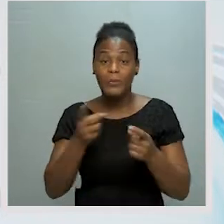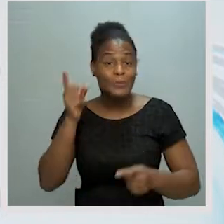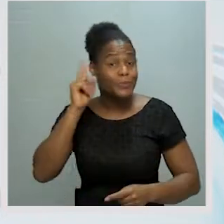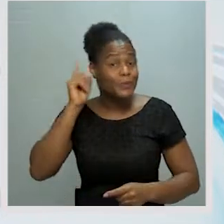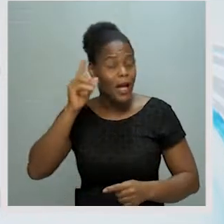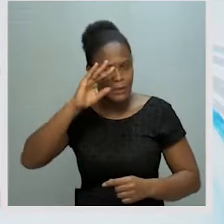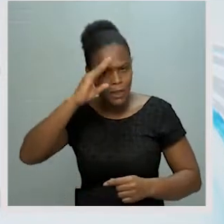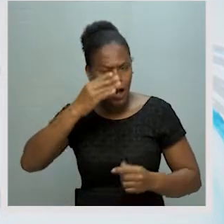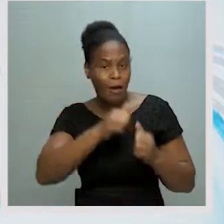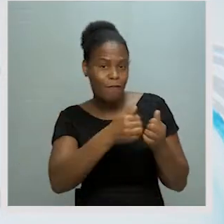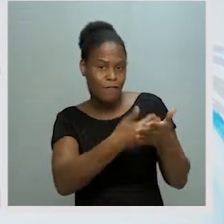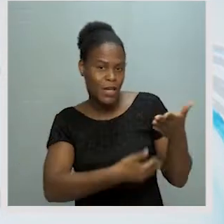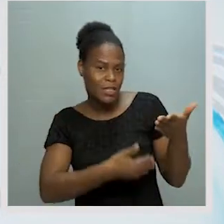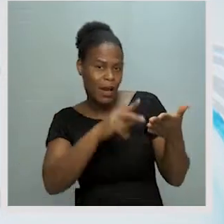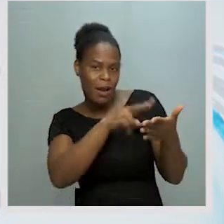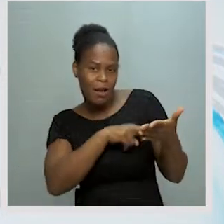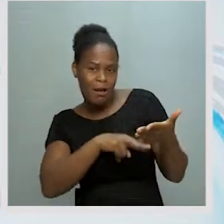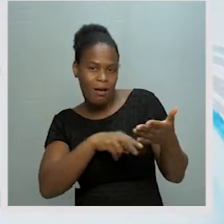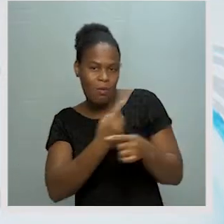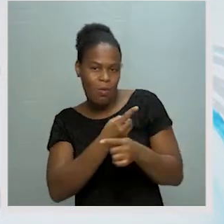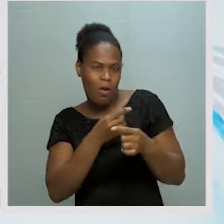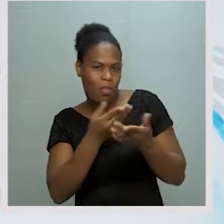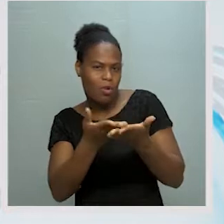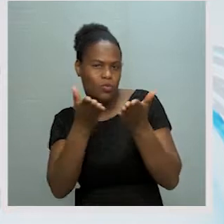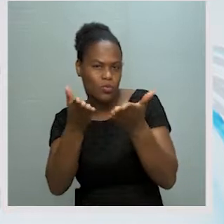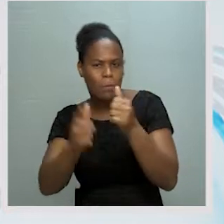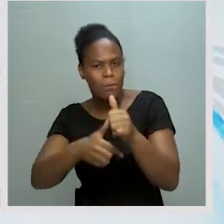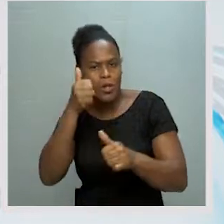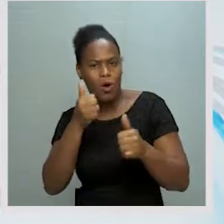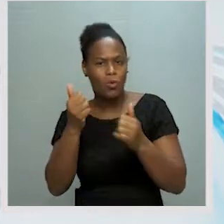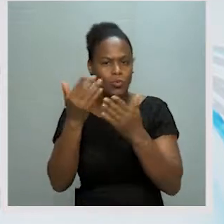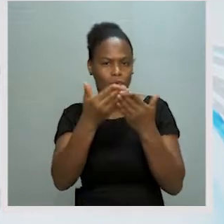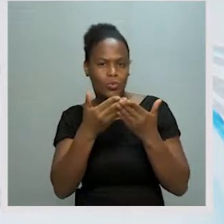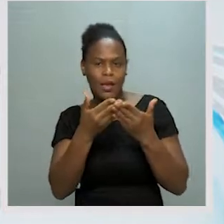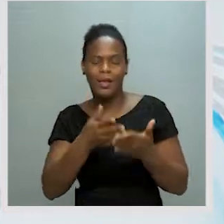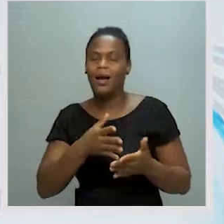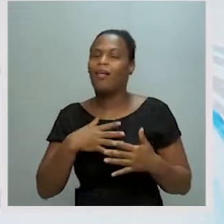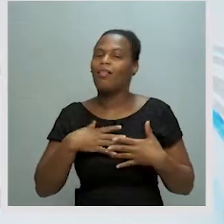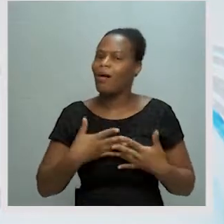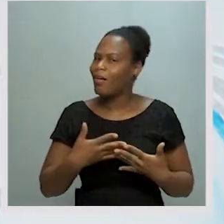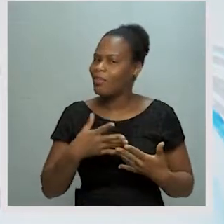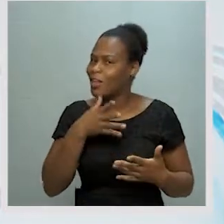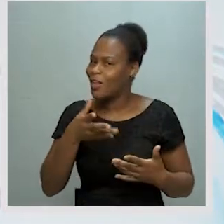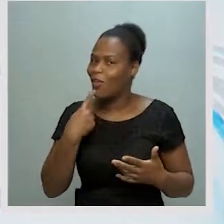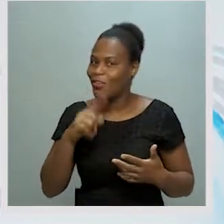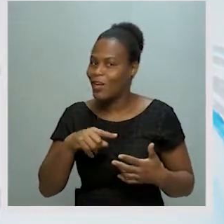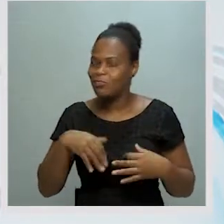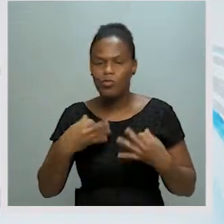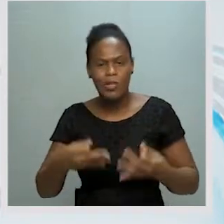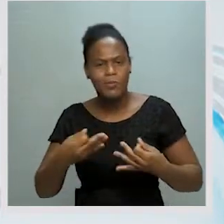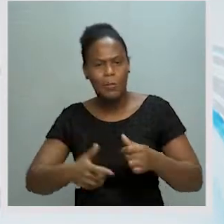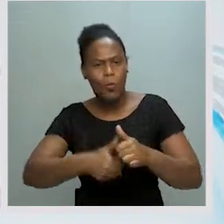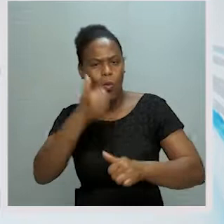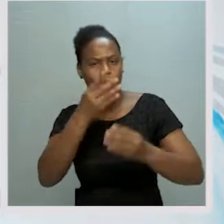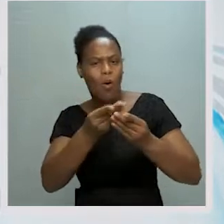que a ficha de leitura é aquilo que lhe sirva melhor no seu estudo. E não canso de repetir, sempre para maior